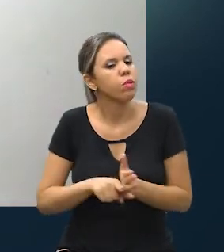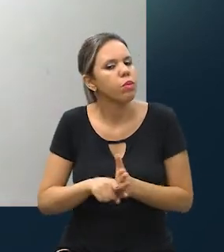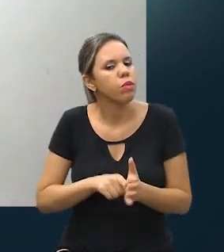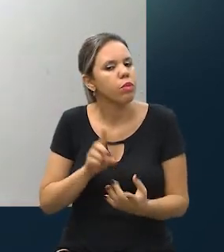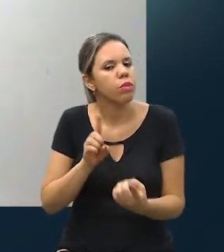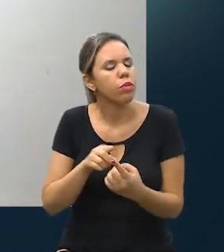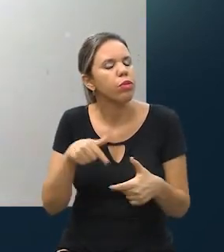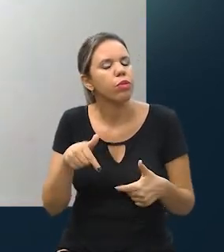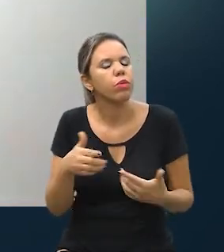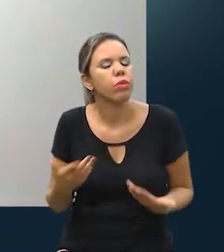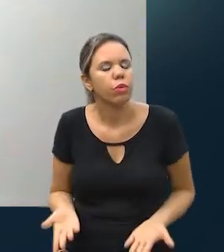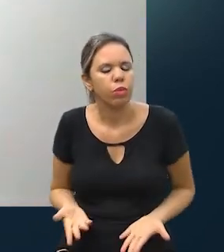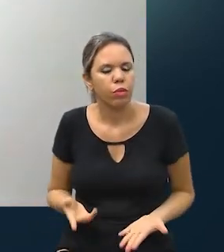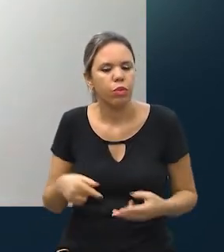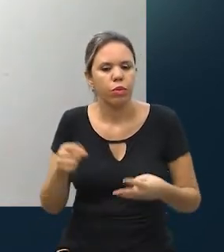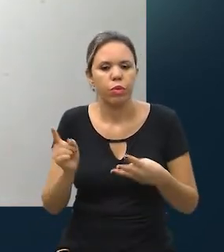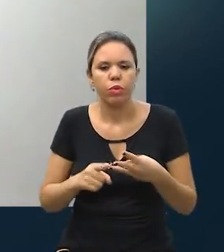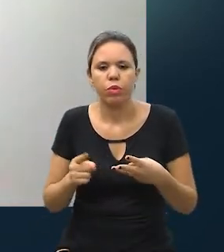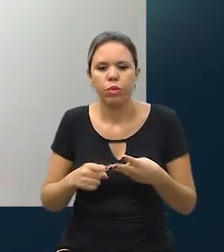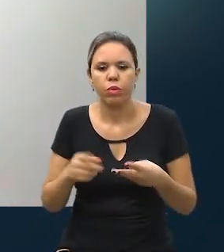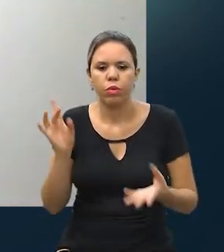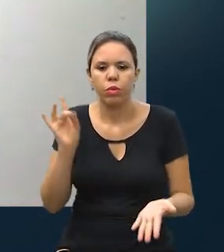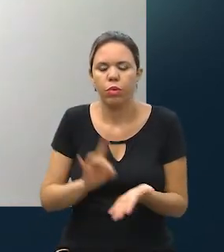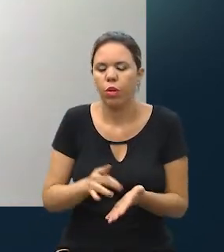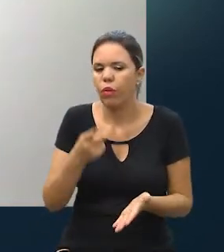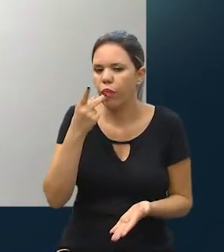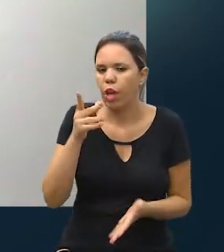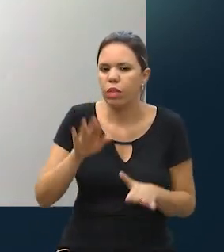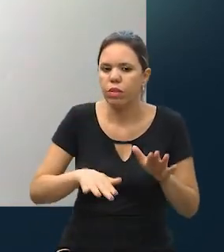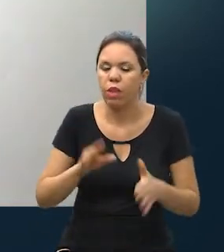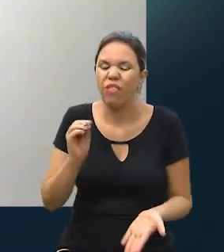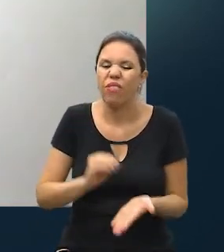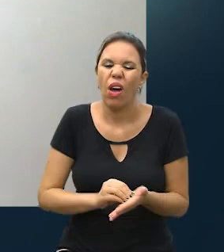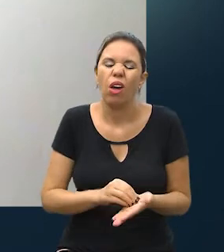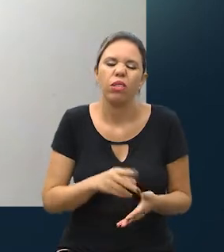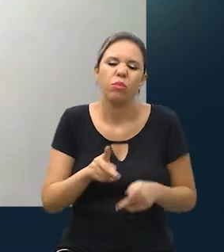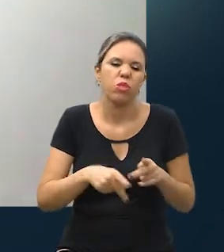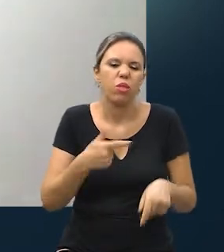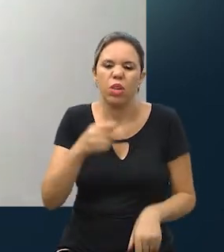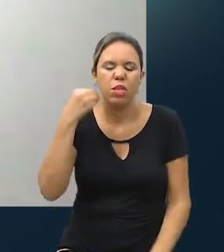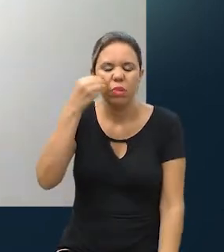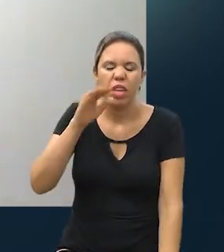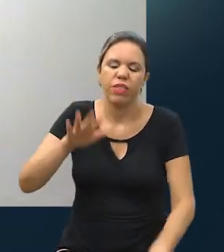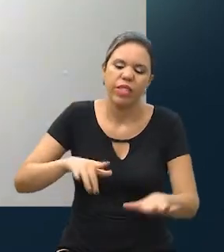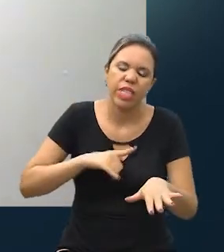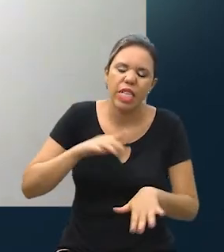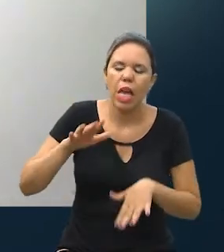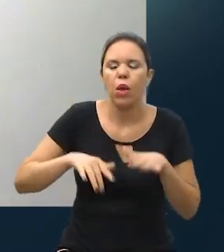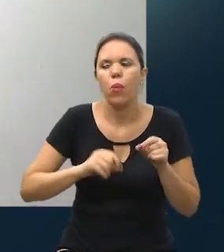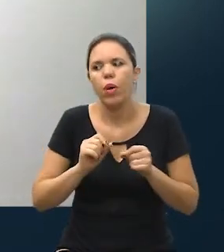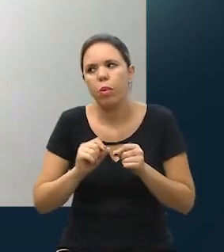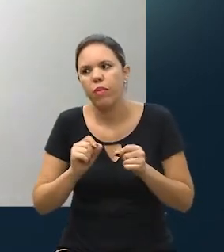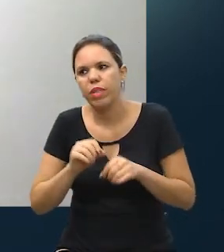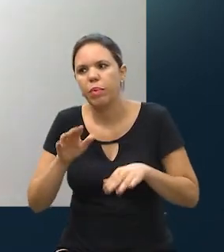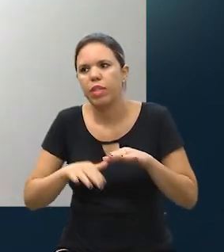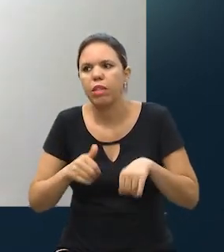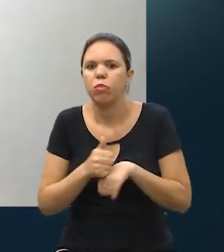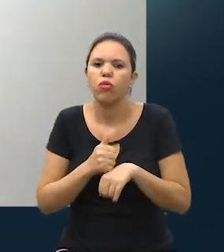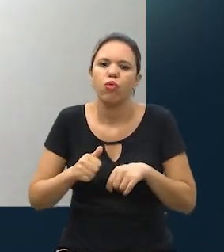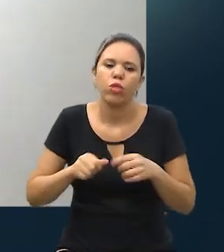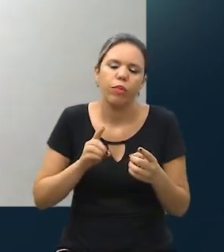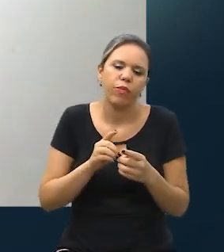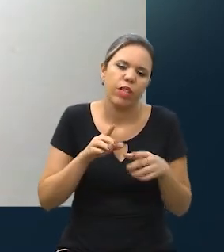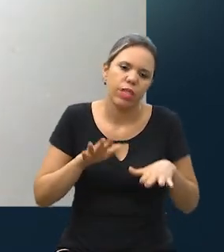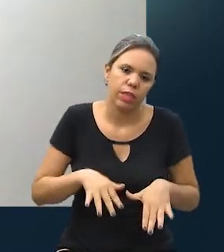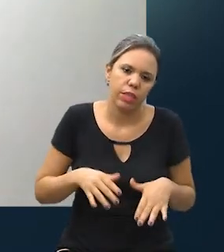prestação de serviço, e terceiro, é a falta de preparo que a gente tem,